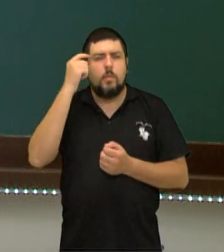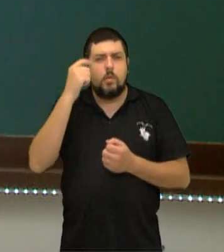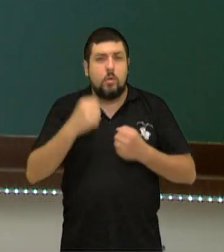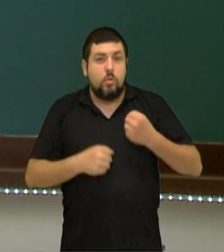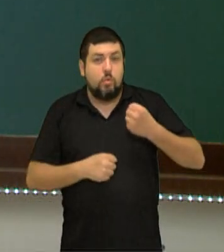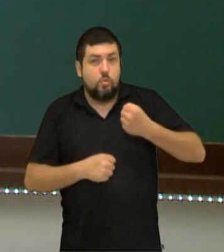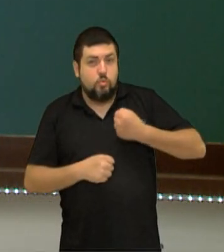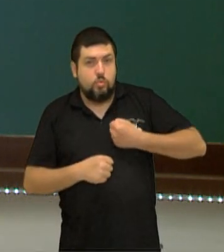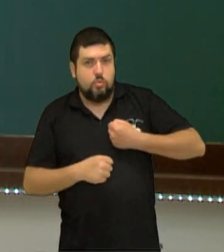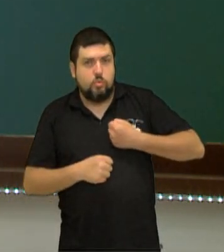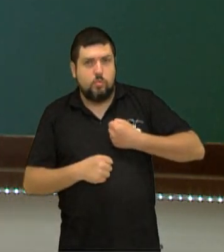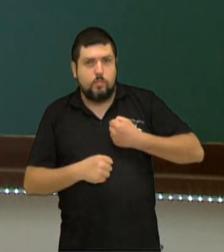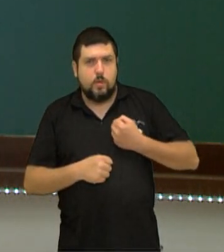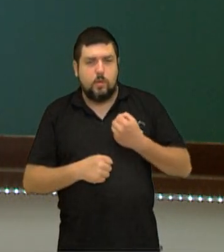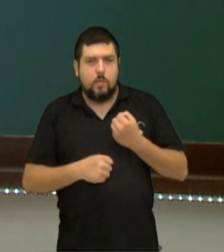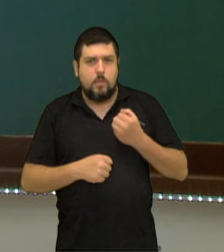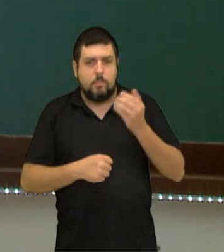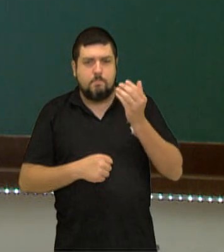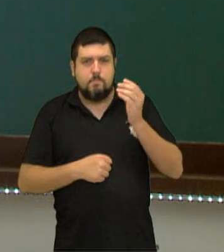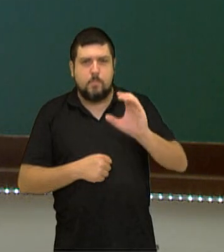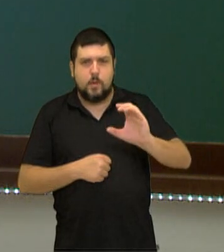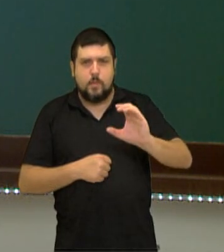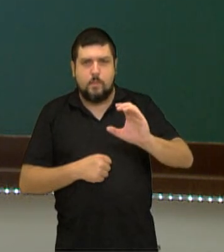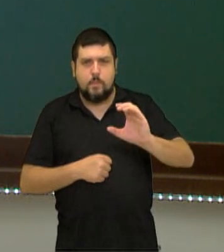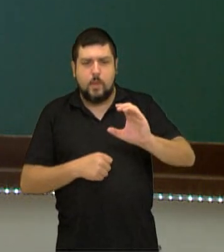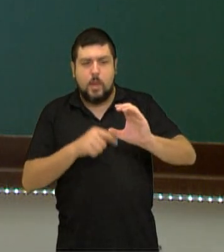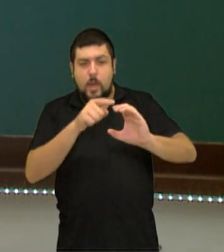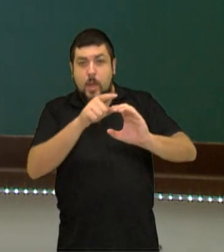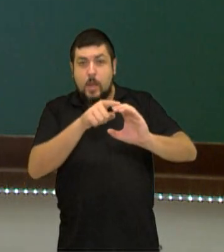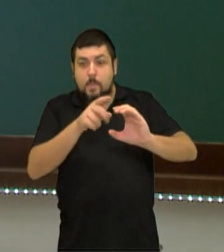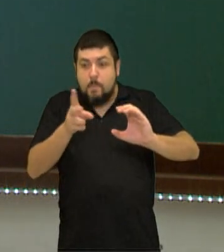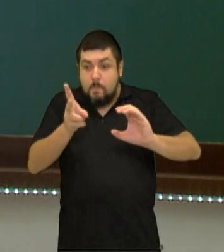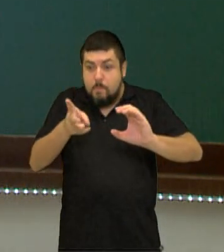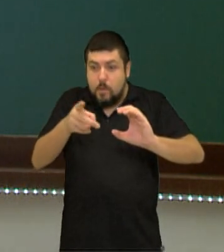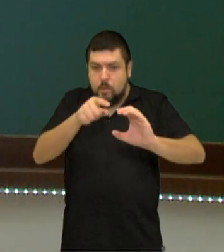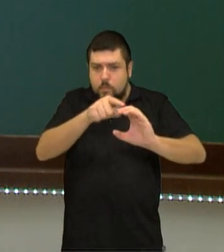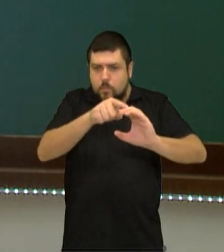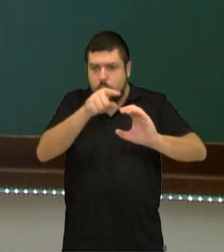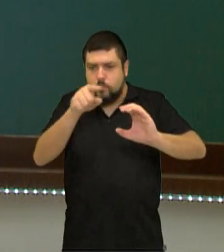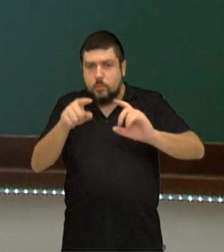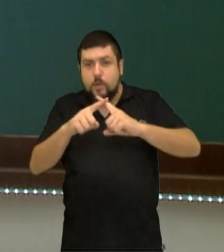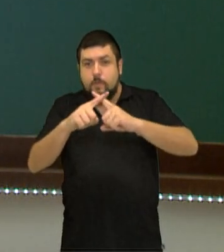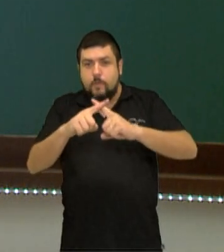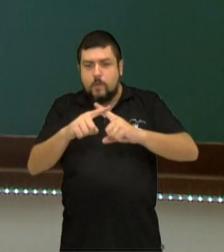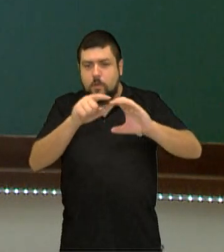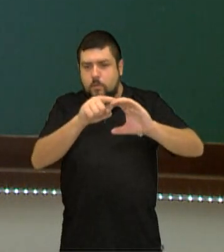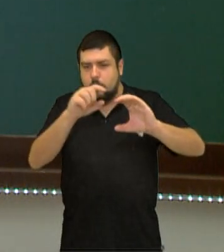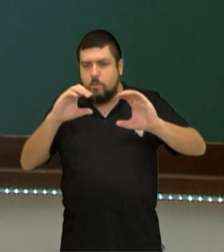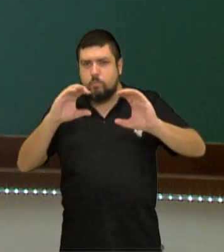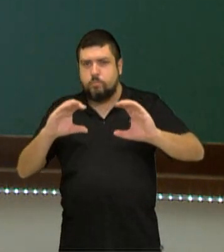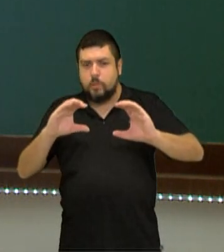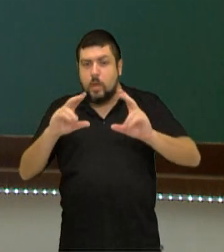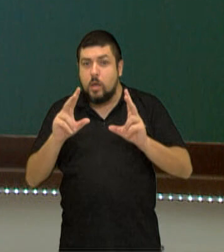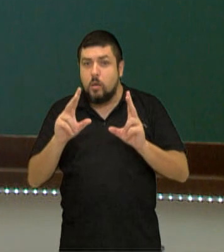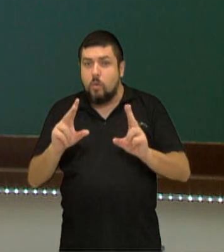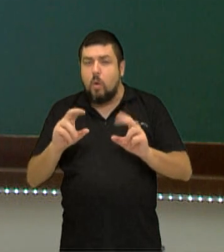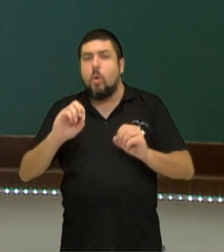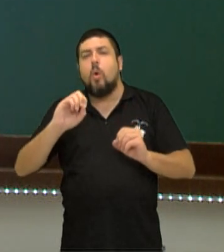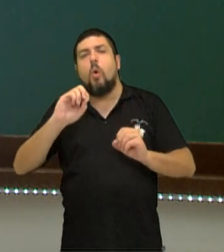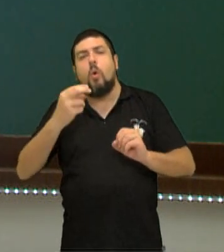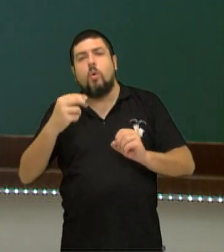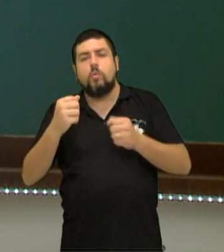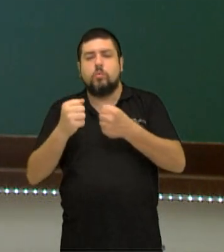ele mesmo ou elevado ao quadrado nos dá o número que está dentro da raiz. Esse número é o